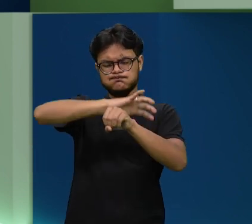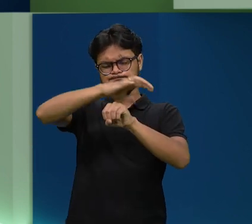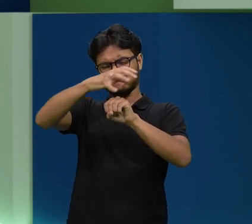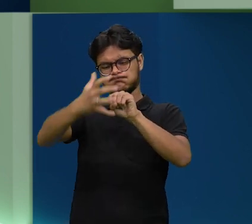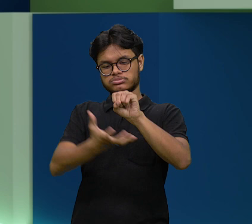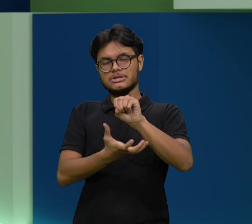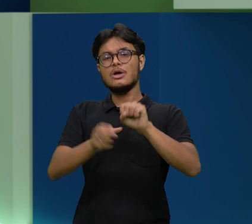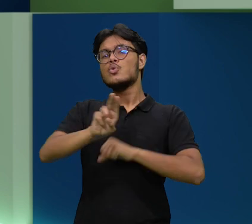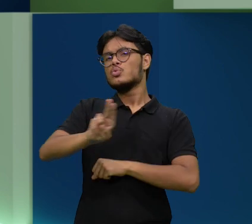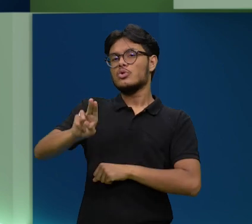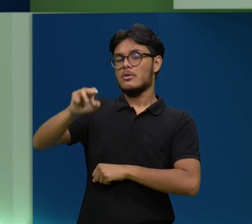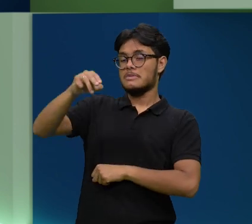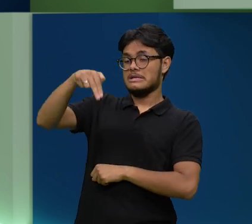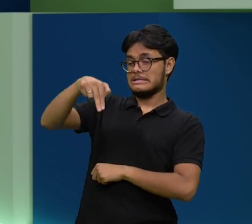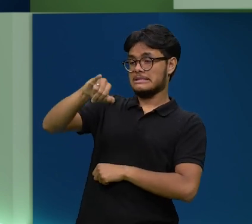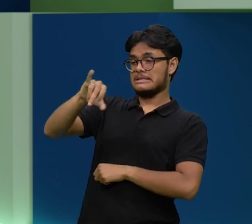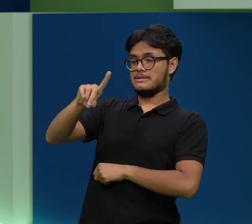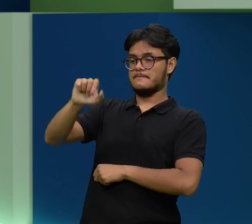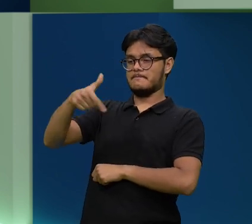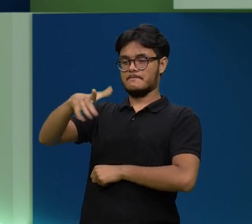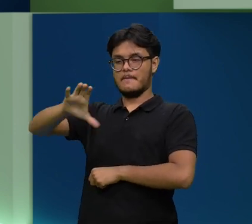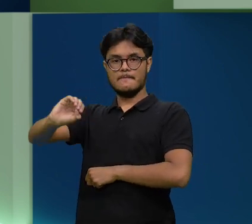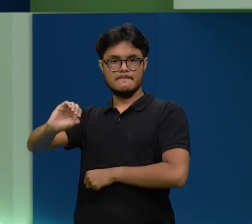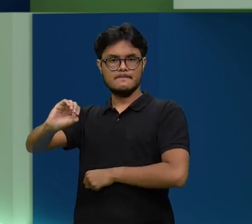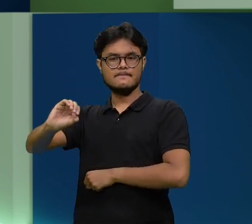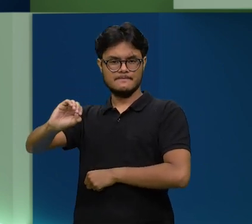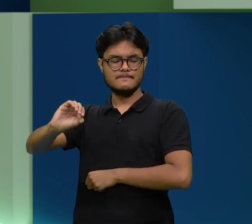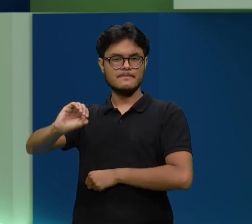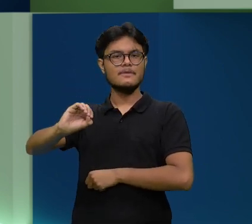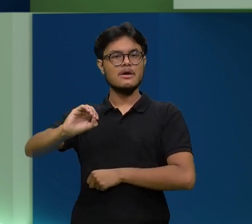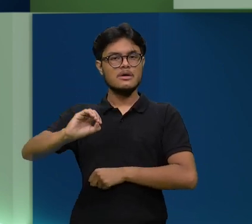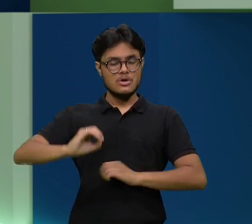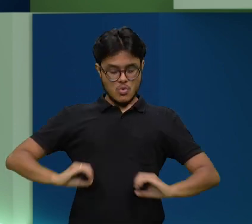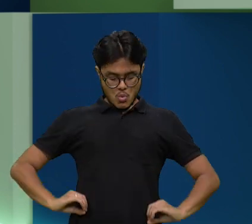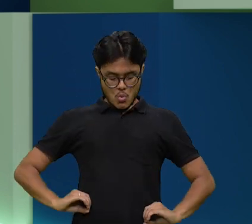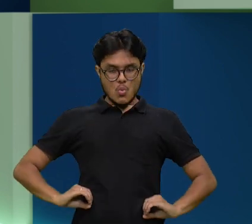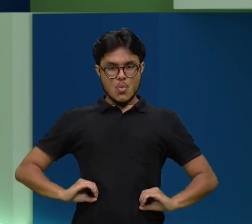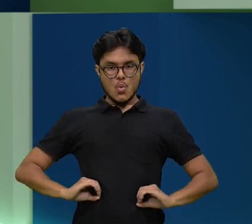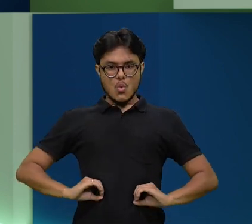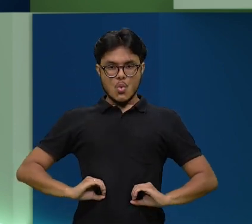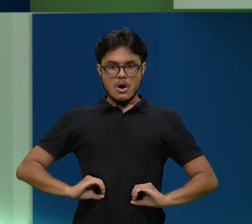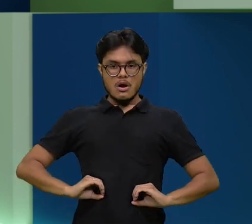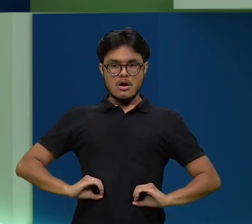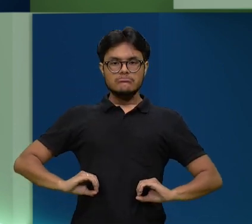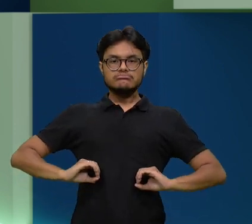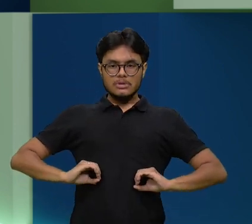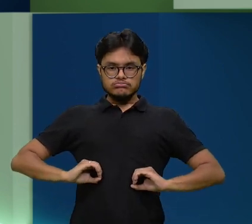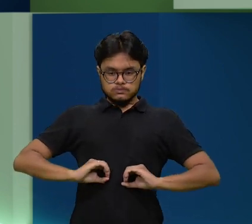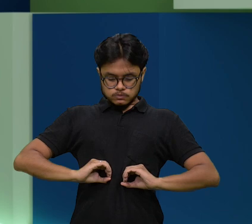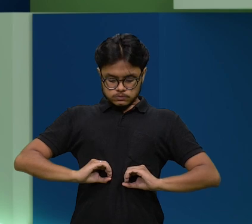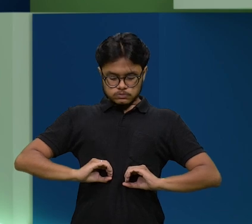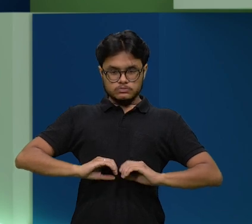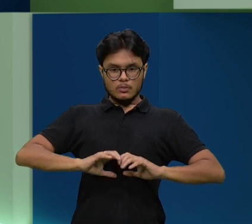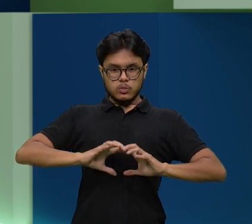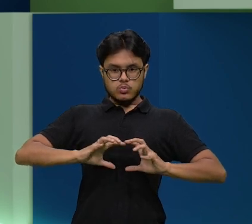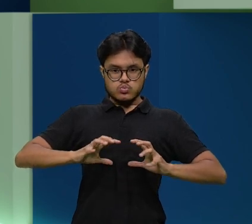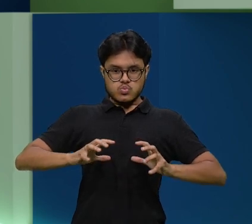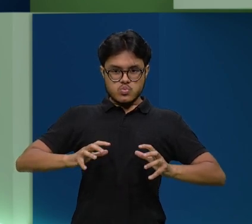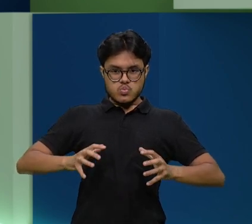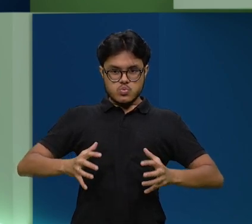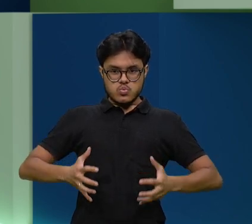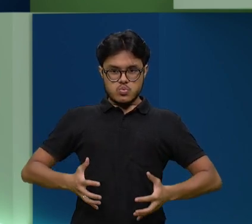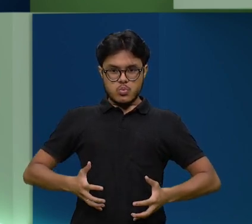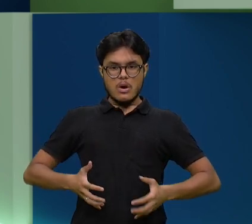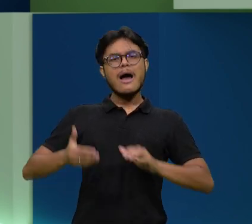De nidação, beleza? Nós denominamos de nidação. Então, não esqueça isso, por favor,